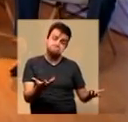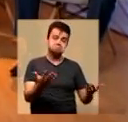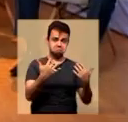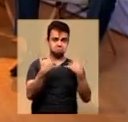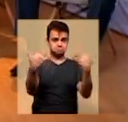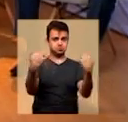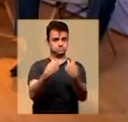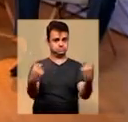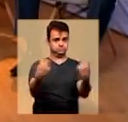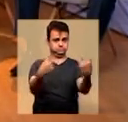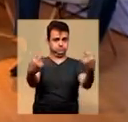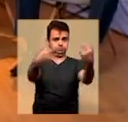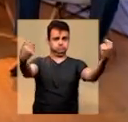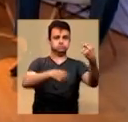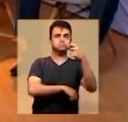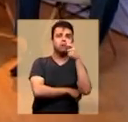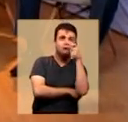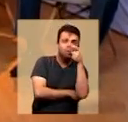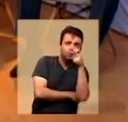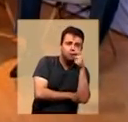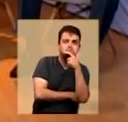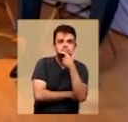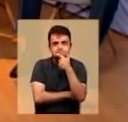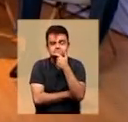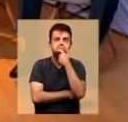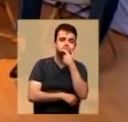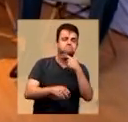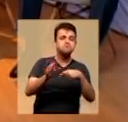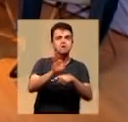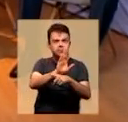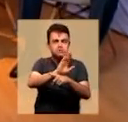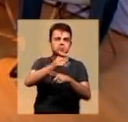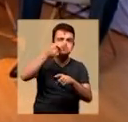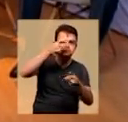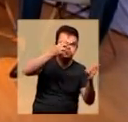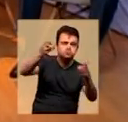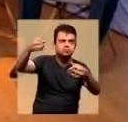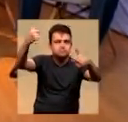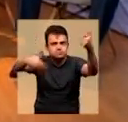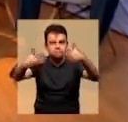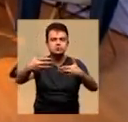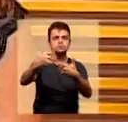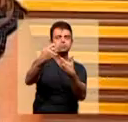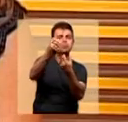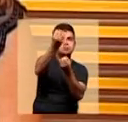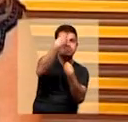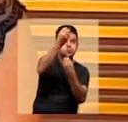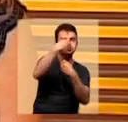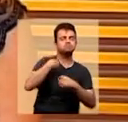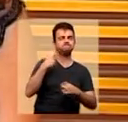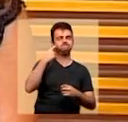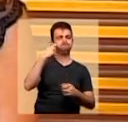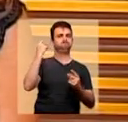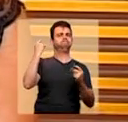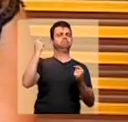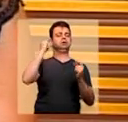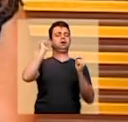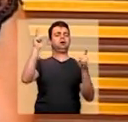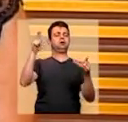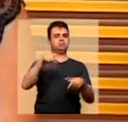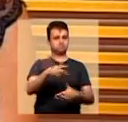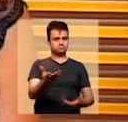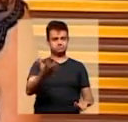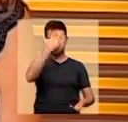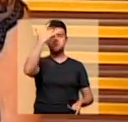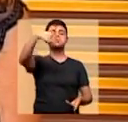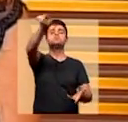oportunidade, pelo menos ali, de ouvir algumas coisas, ver um vídeo de reflexão sobre isso, se atentar. E eu acho que é importante isso, porque